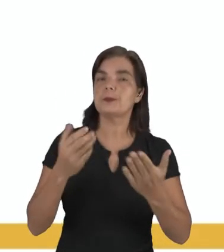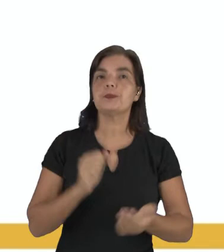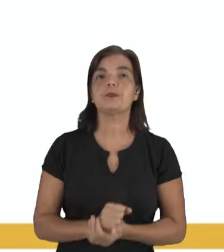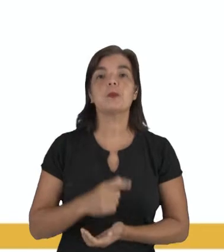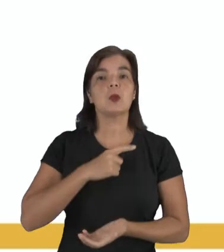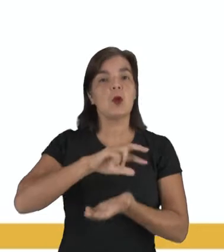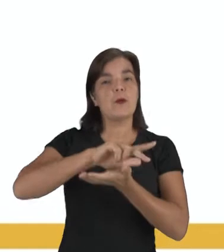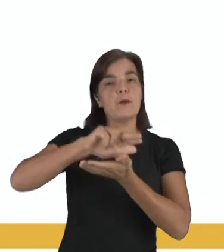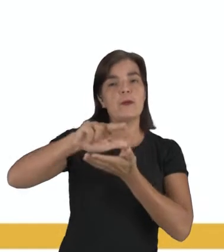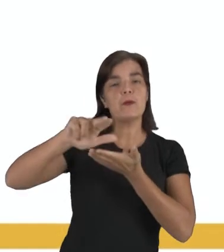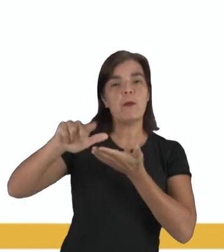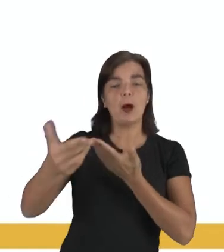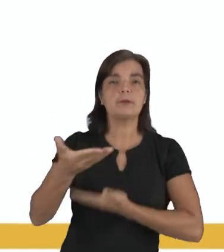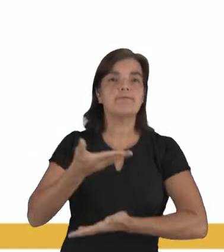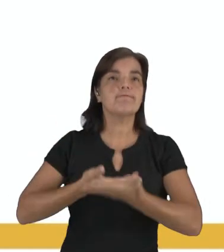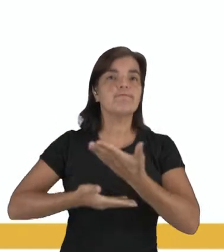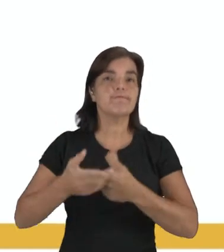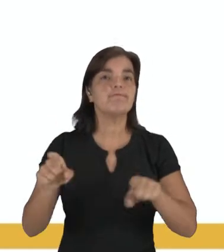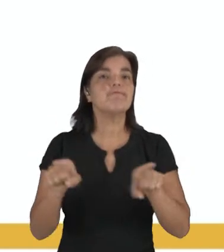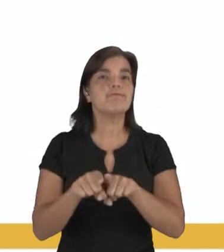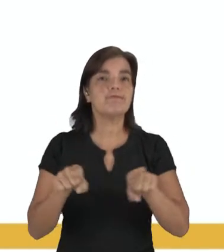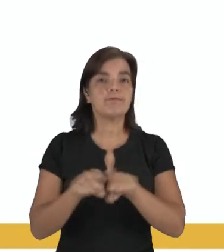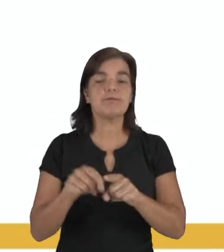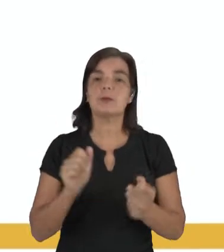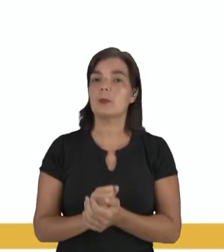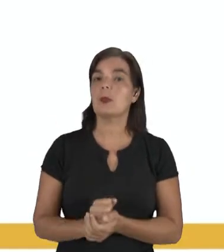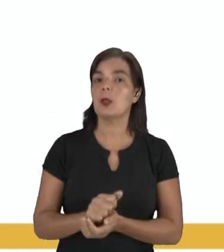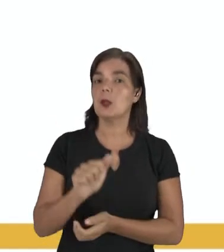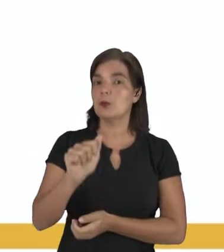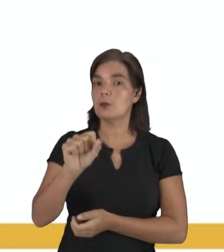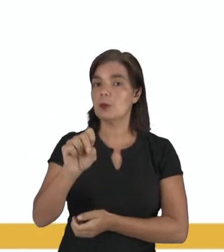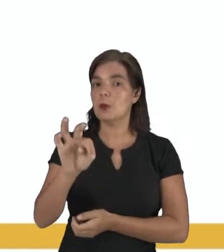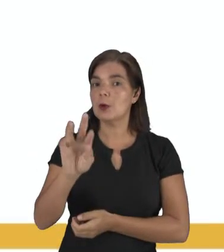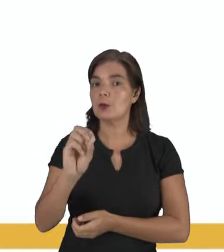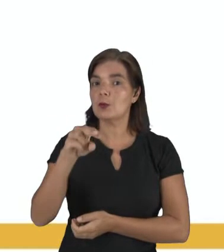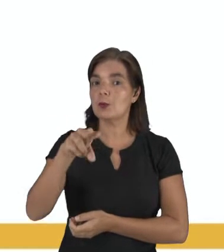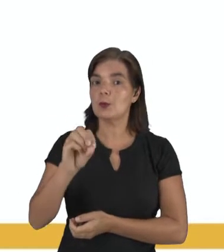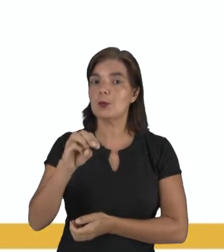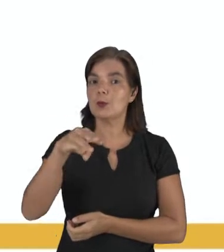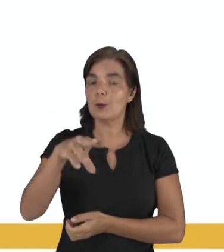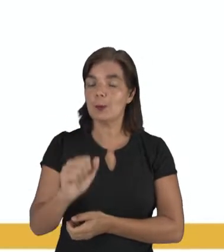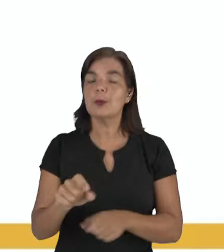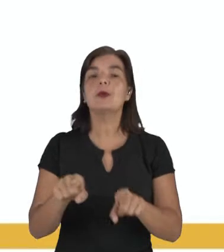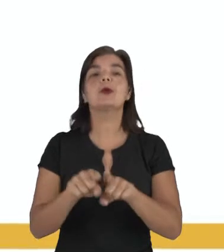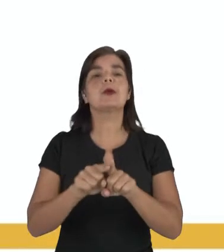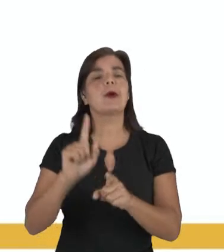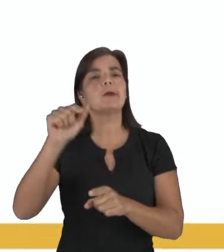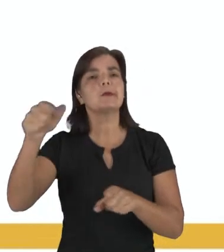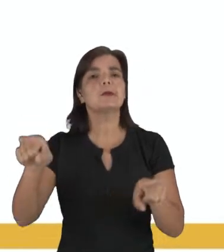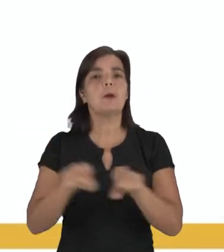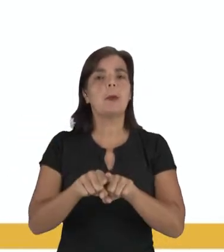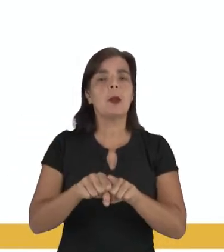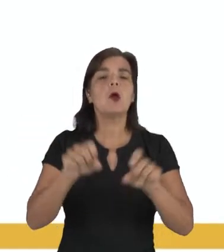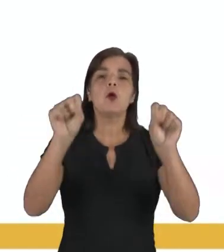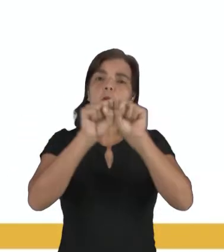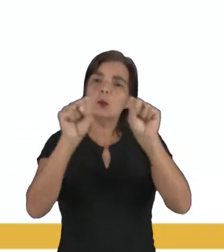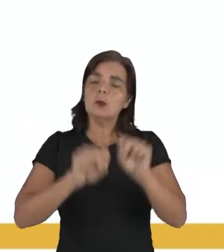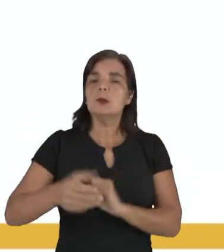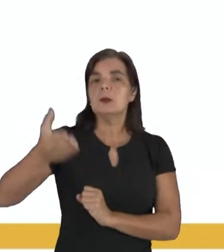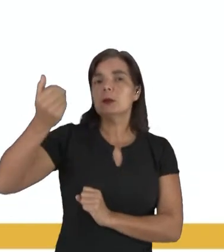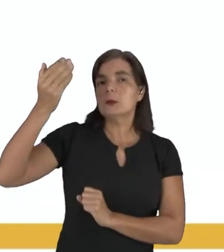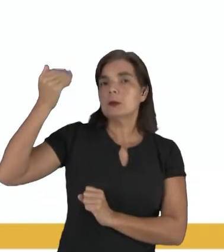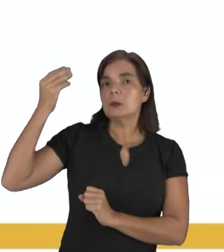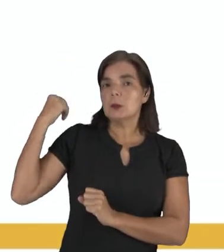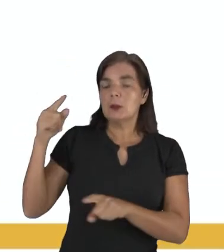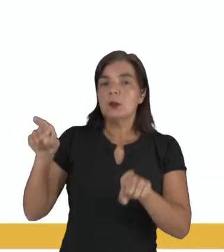tinha várias áreas envolvidas aí nessa parte de astronomia, acabava que afetando outras áreas. Pelo próprio sistema da época,